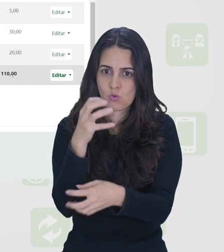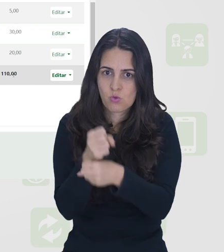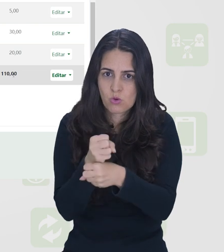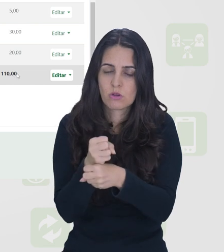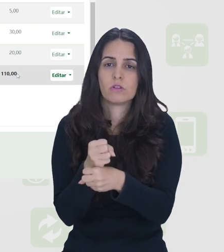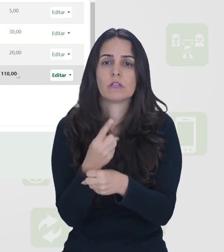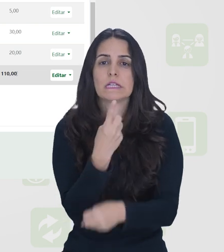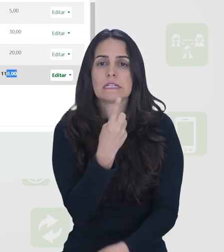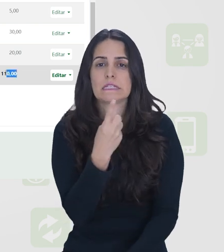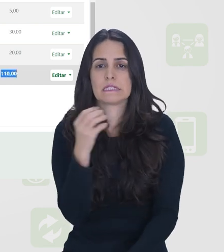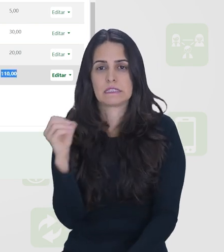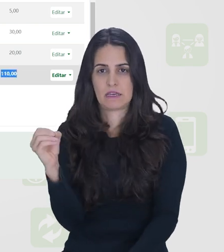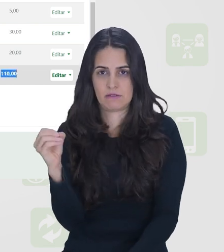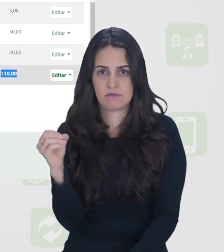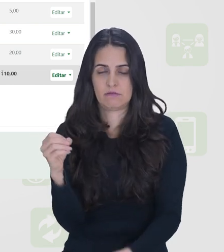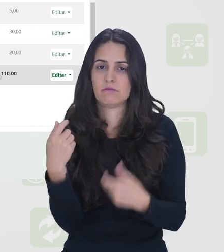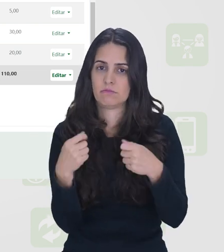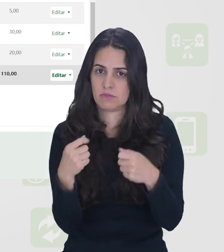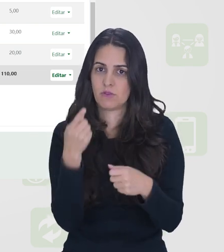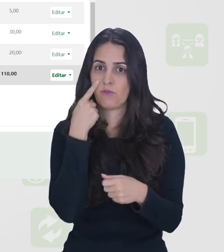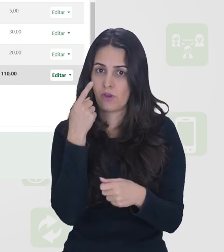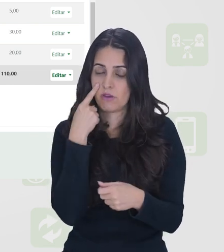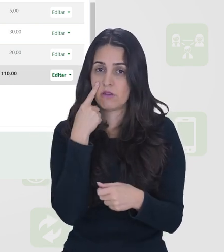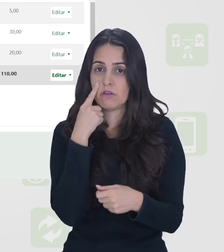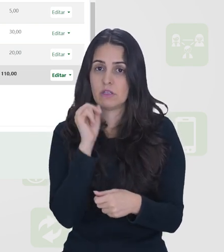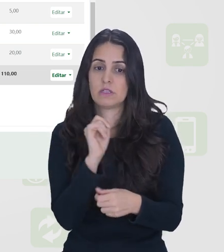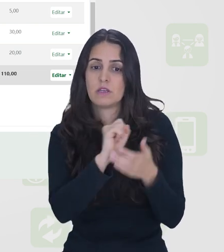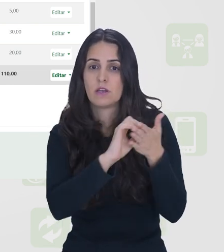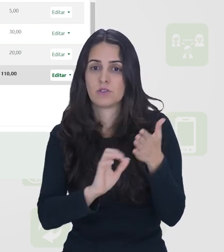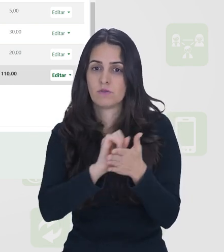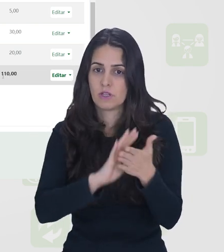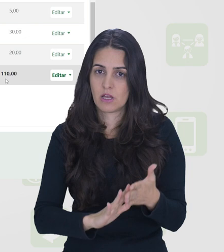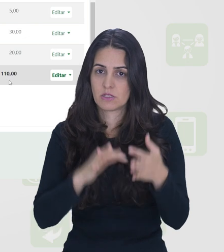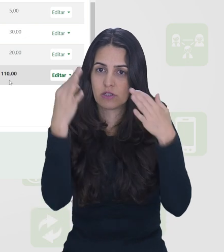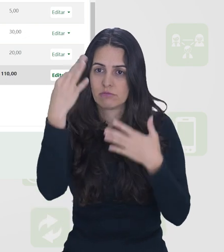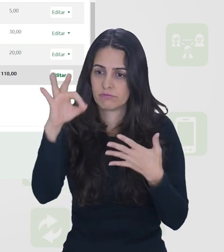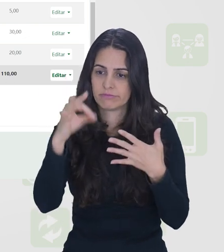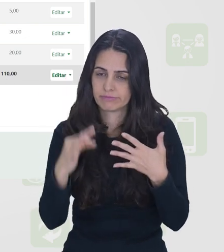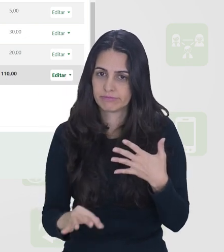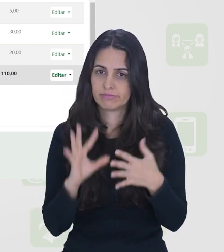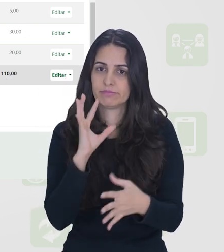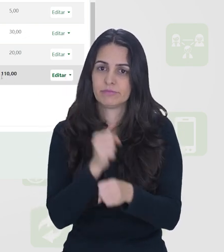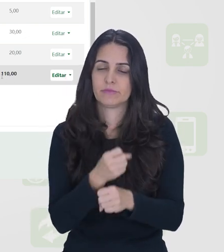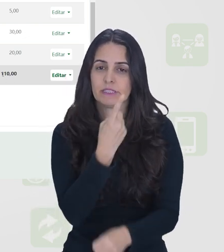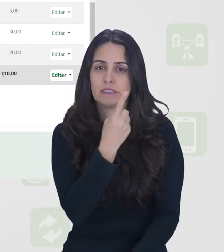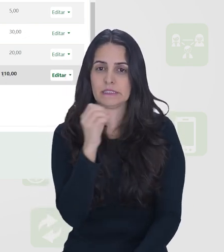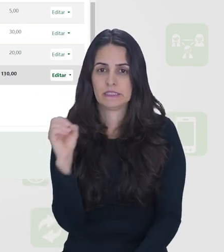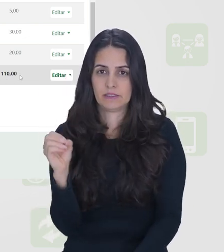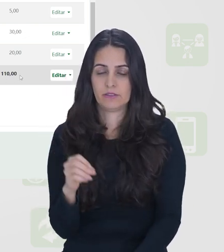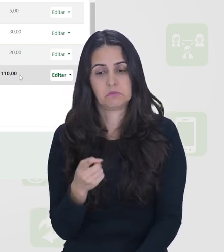pontuação que em geral é sem pontos então aqui você já consegue ver se as atividades estão configuradas corretamente